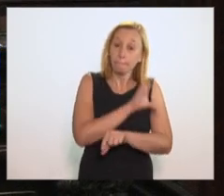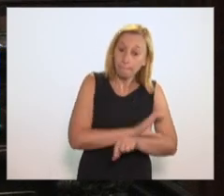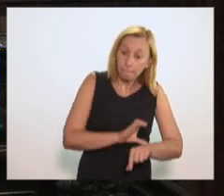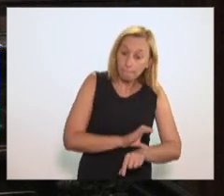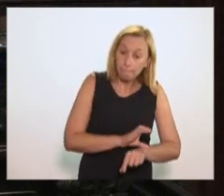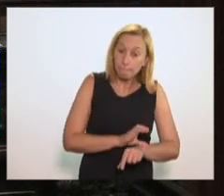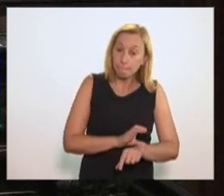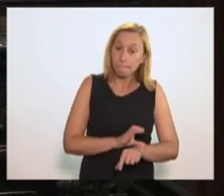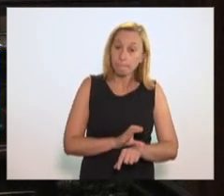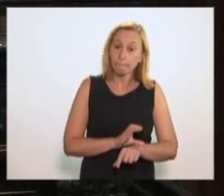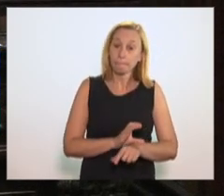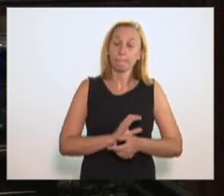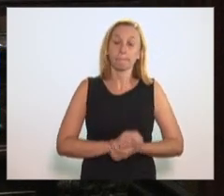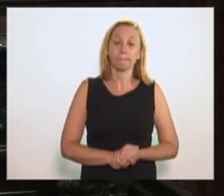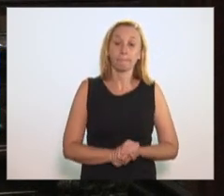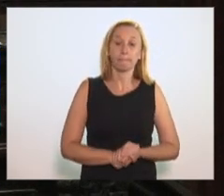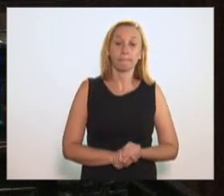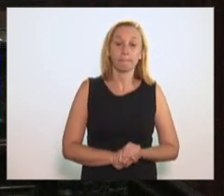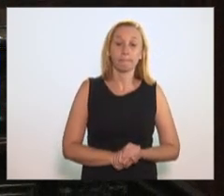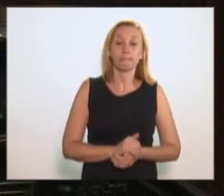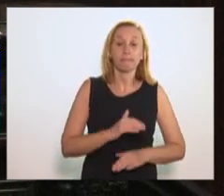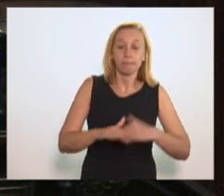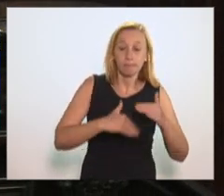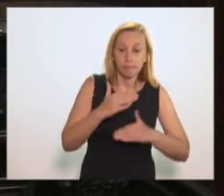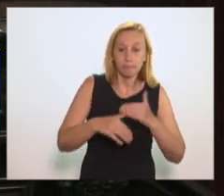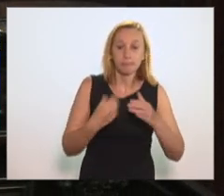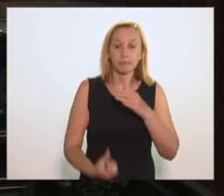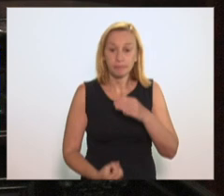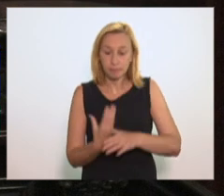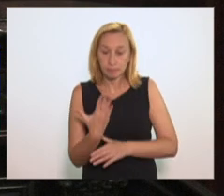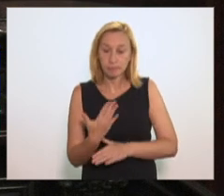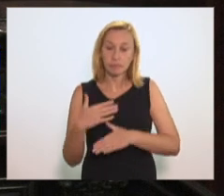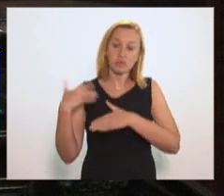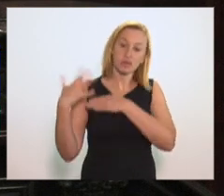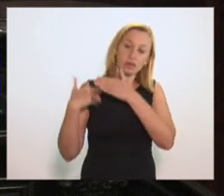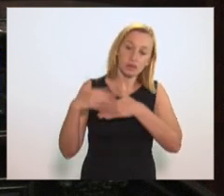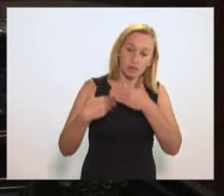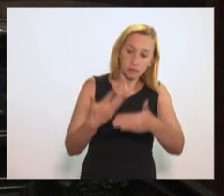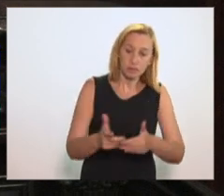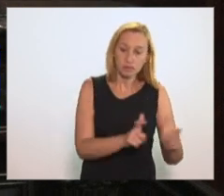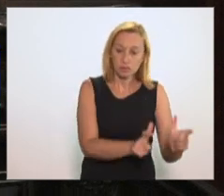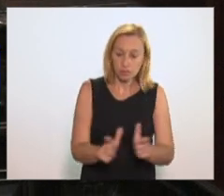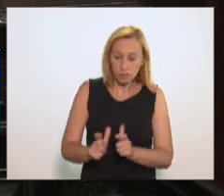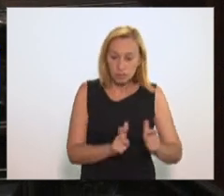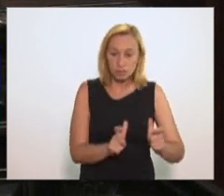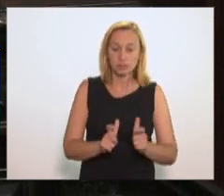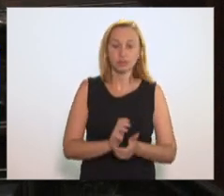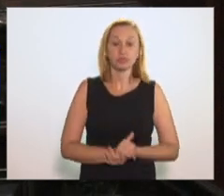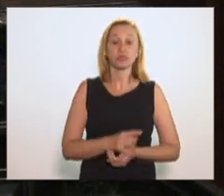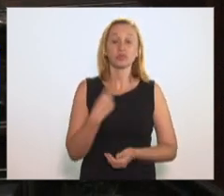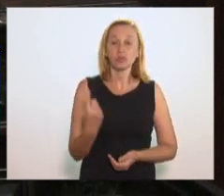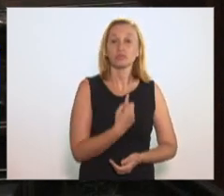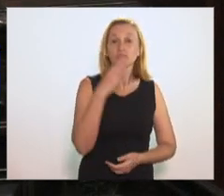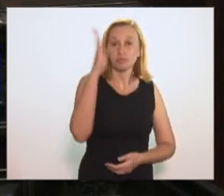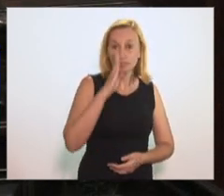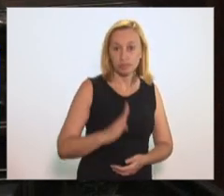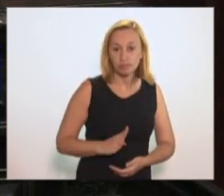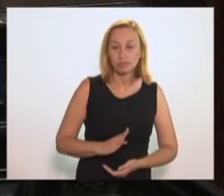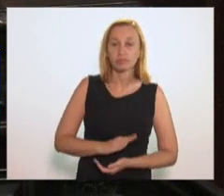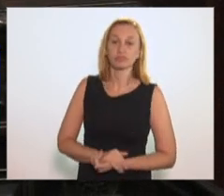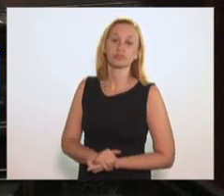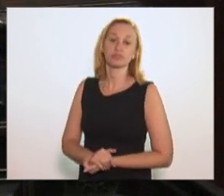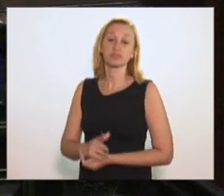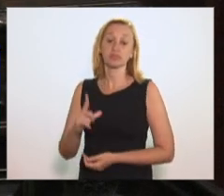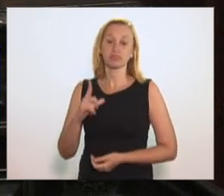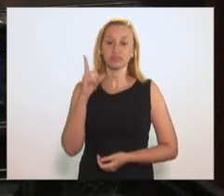atualmente produzida e desenvolvida ao longo desses territórios a gente no Brasil como um todo